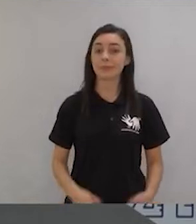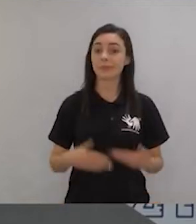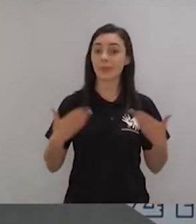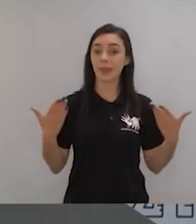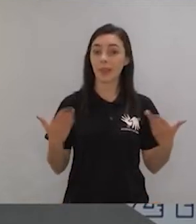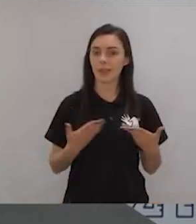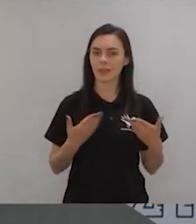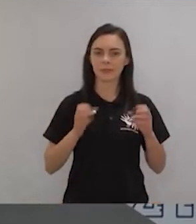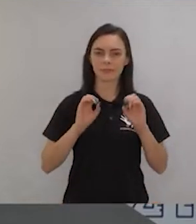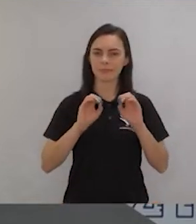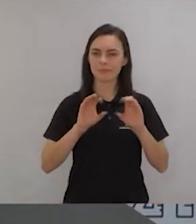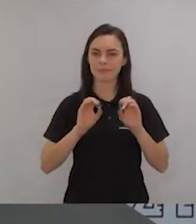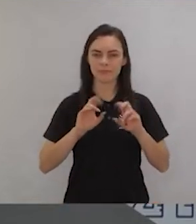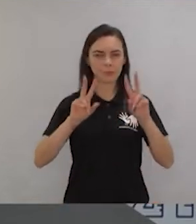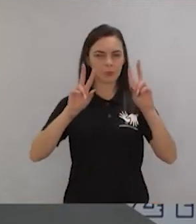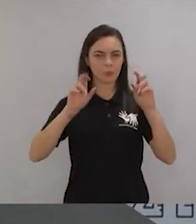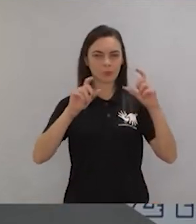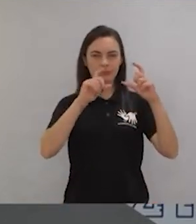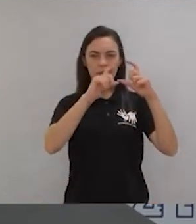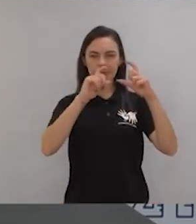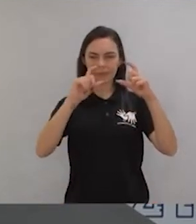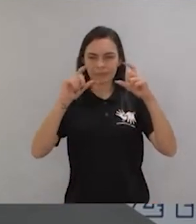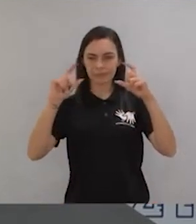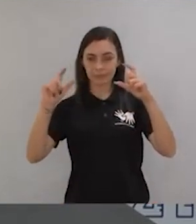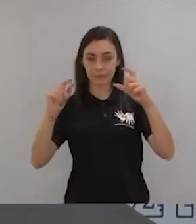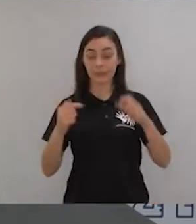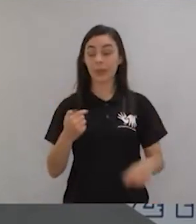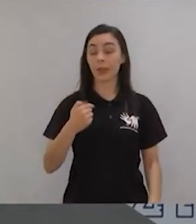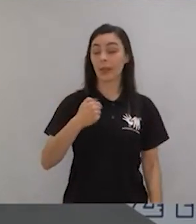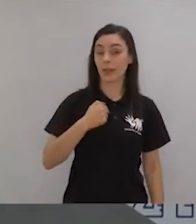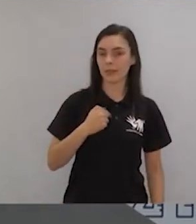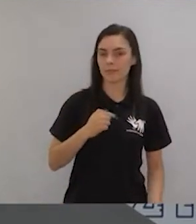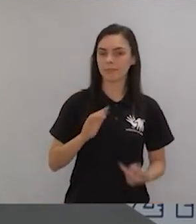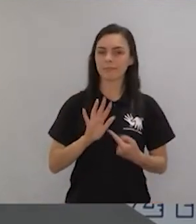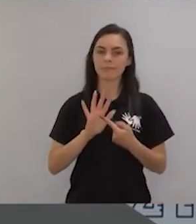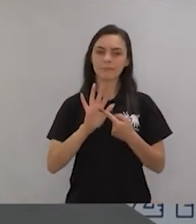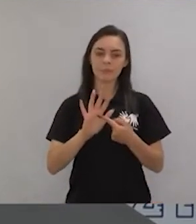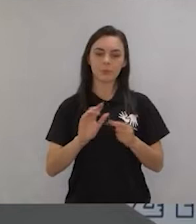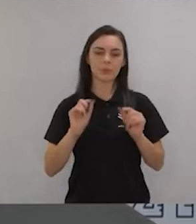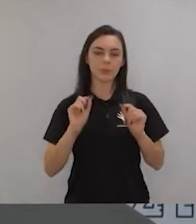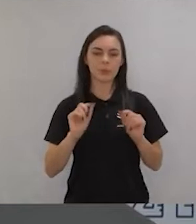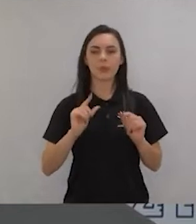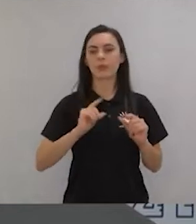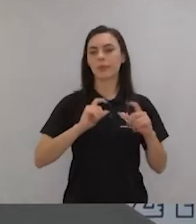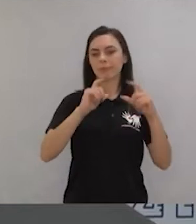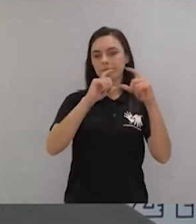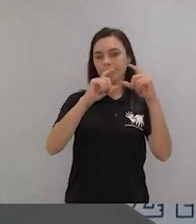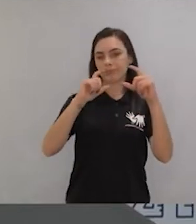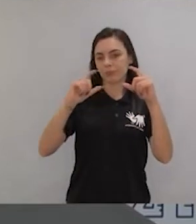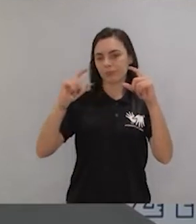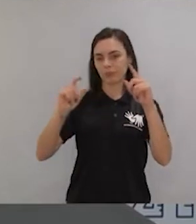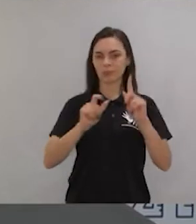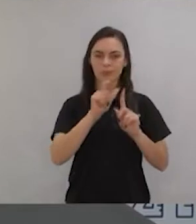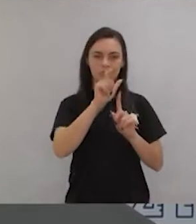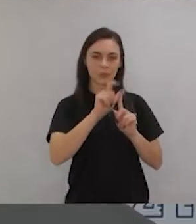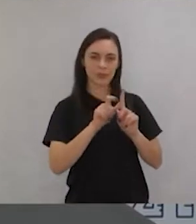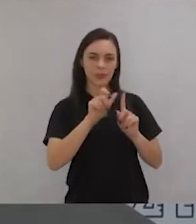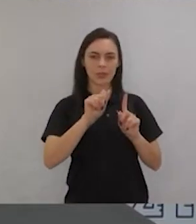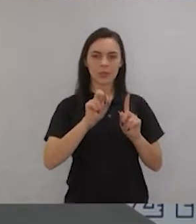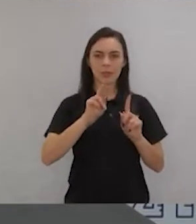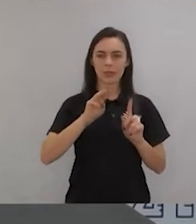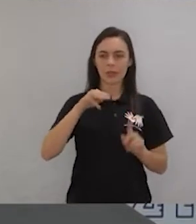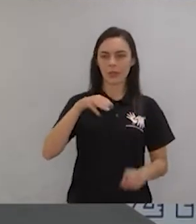Então, vamos trabalhar um pouquinho com a tirinha. Eu trouxe aqui para vocês a tirinha